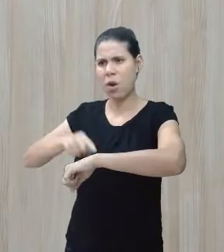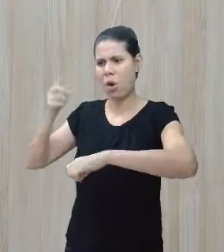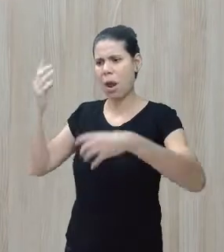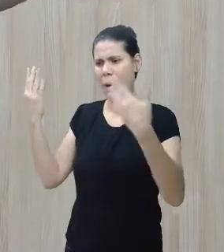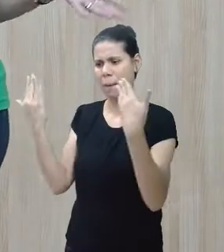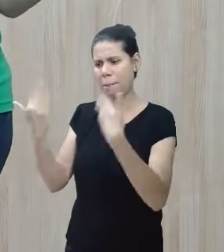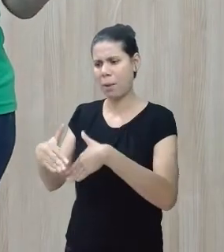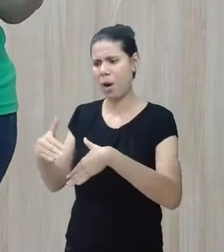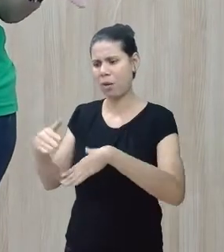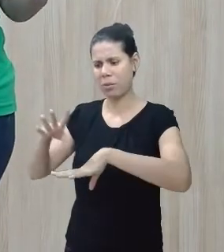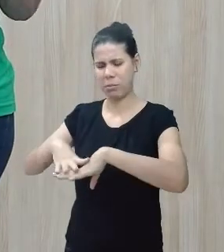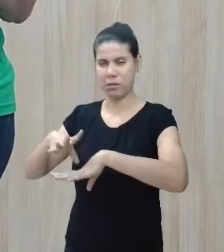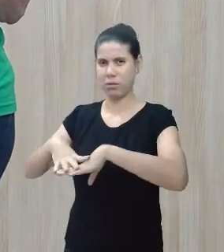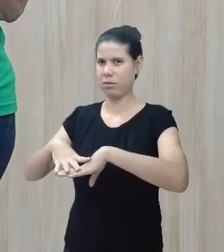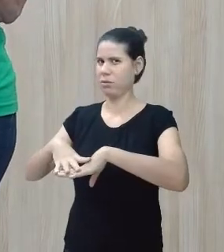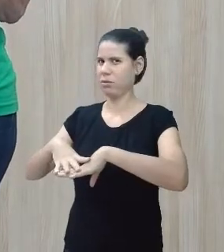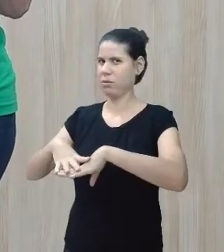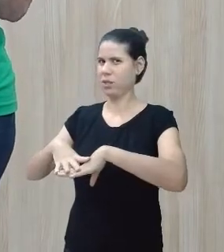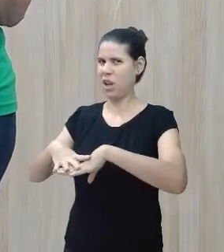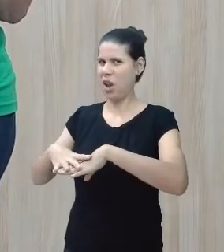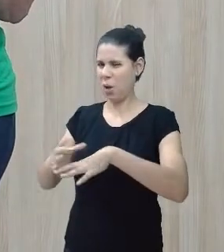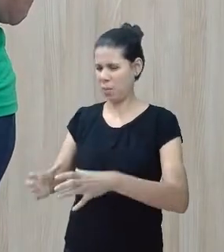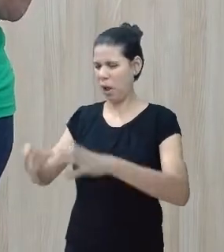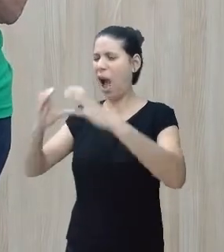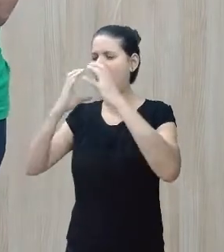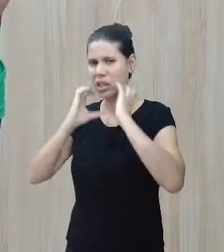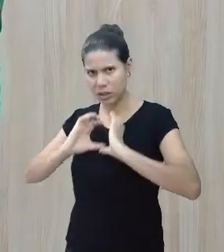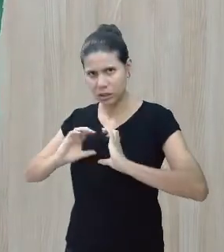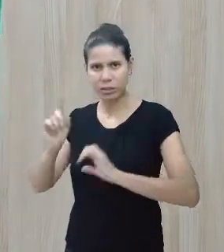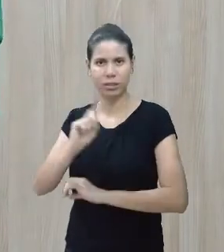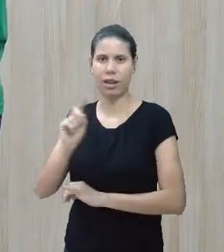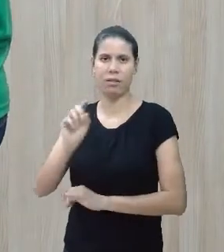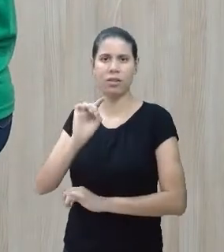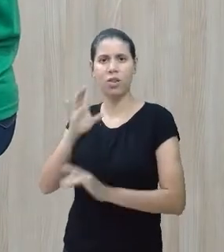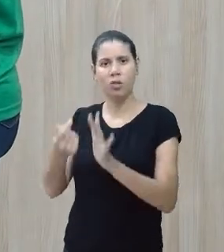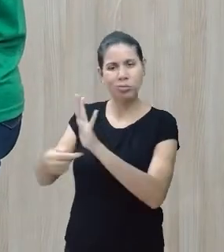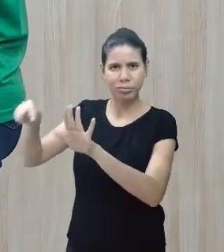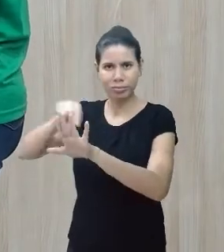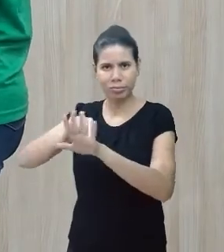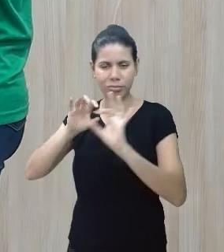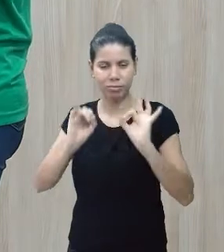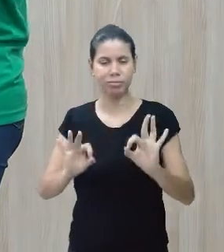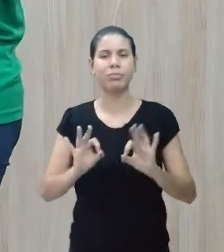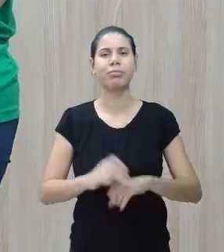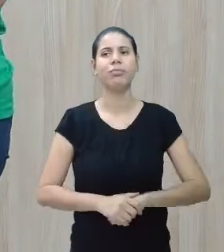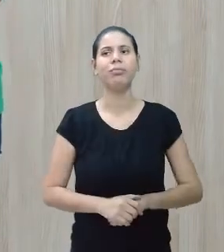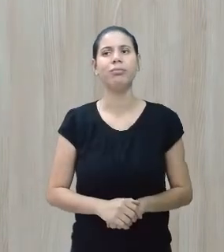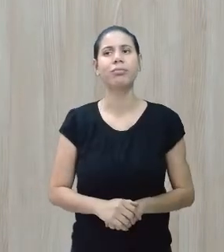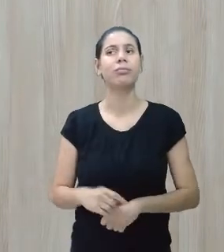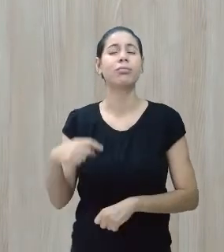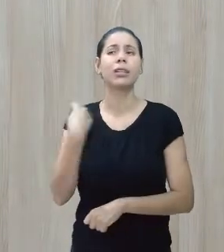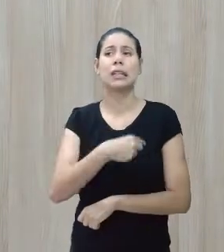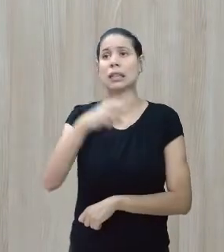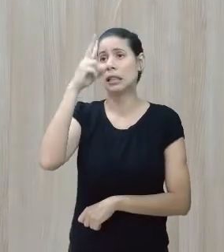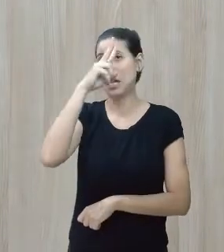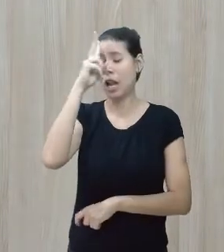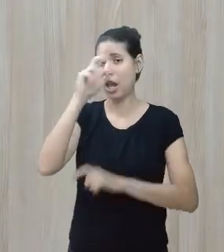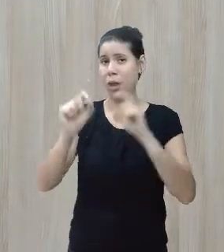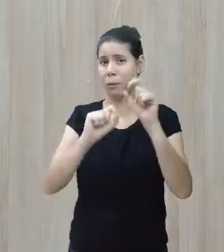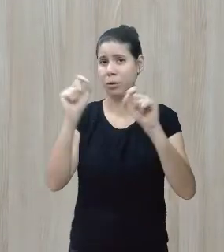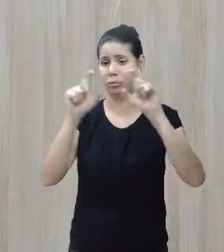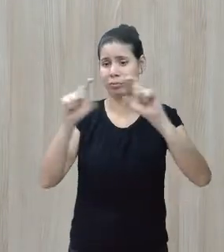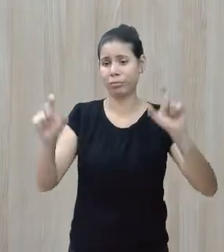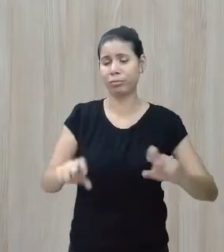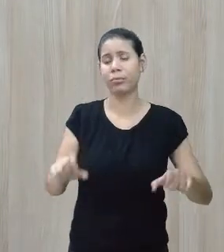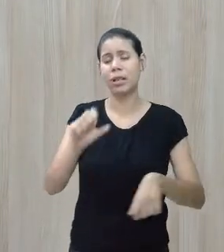fulano engoliu muita bola. Então, isso aí é conotação. E a gente vai lembrar aqui período simples e